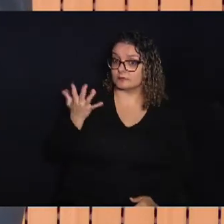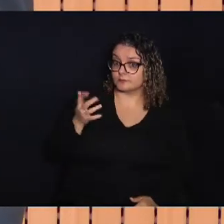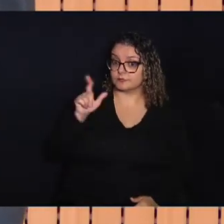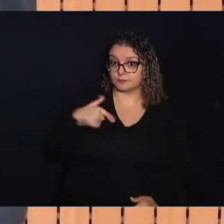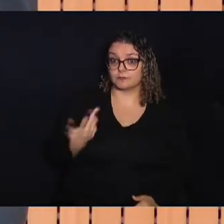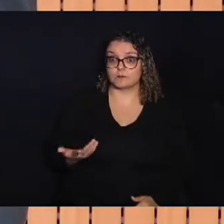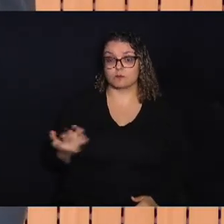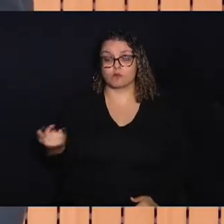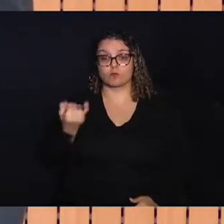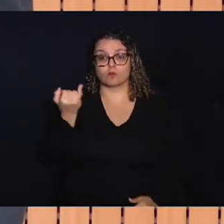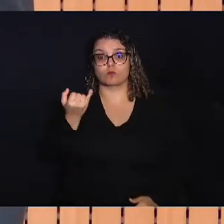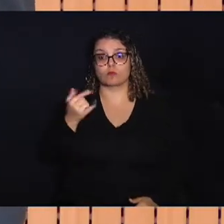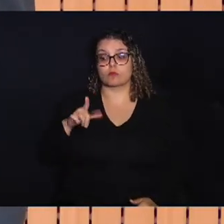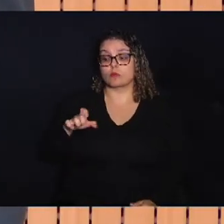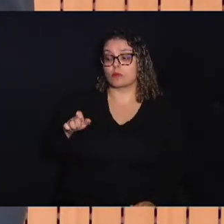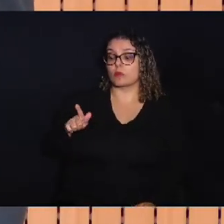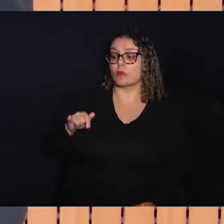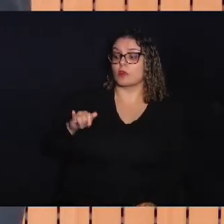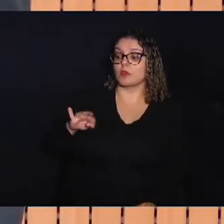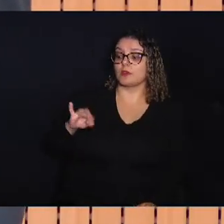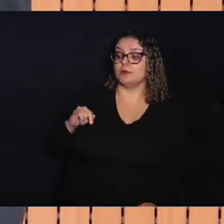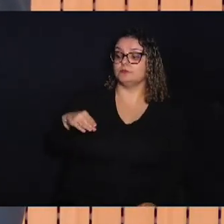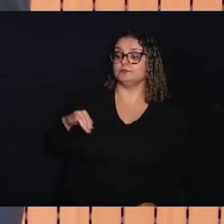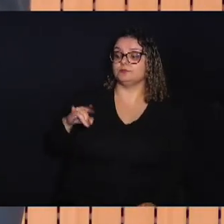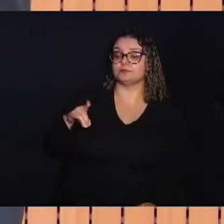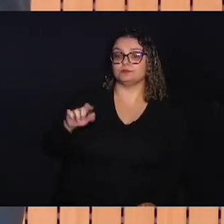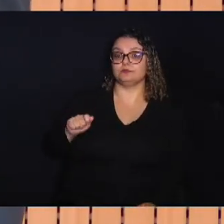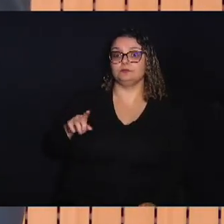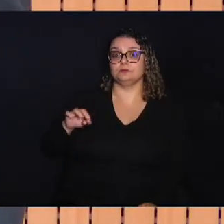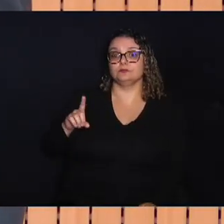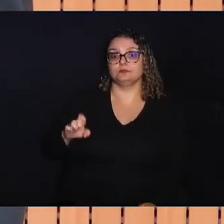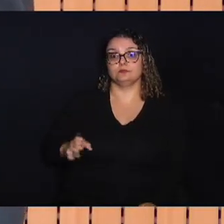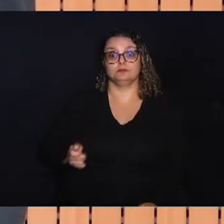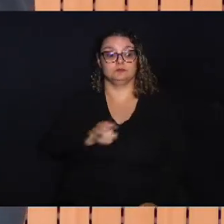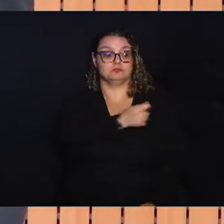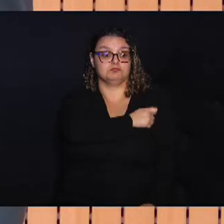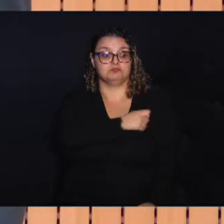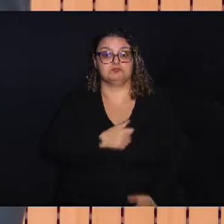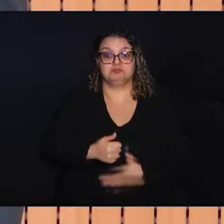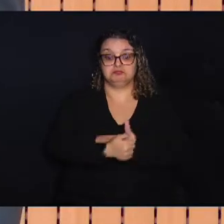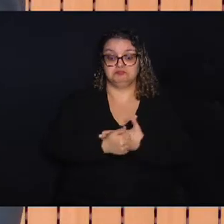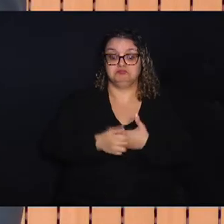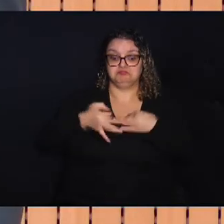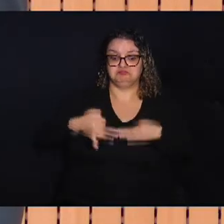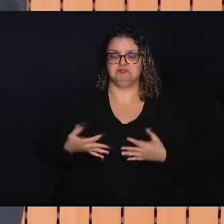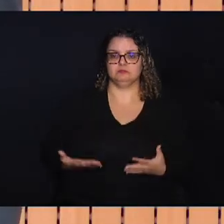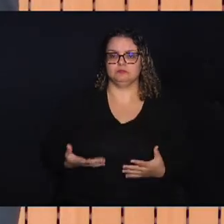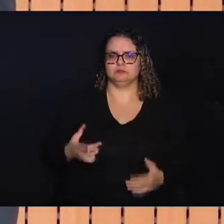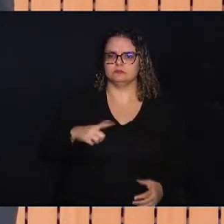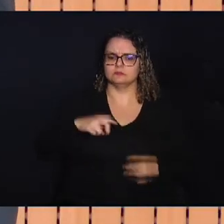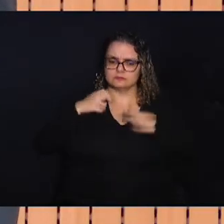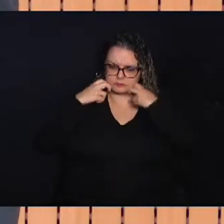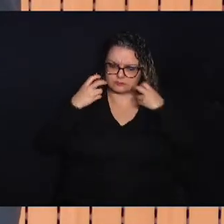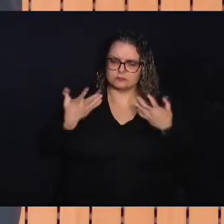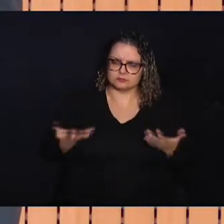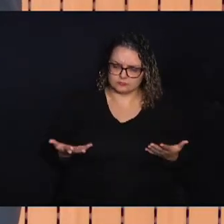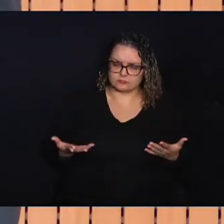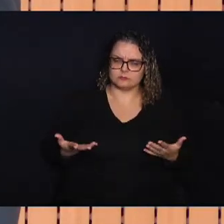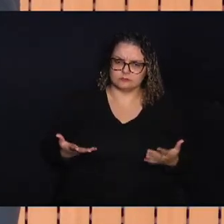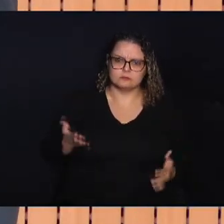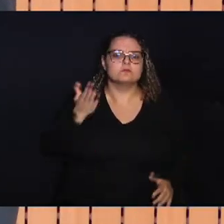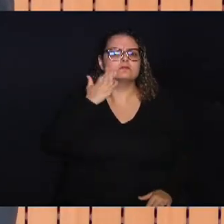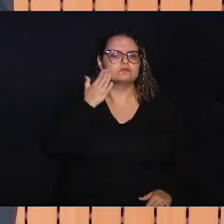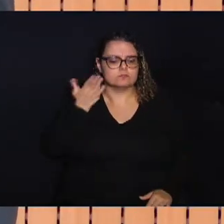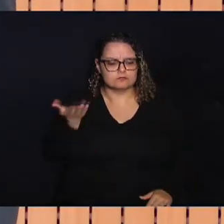que tenha legitimidade as pessoas que estão fazendo isso, autoridade, moral, que tenham realmente vergonha e condições de falar sobre o